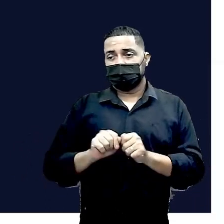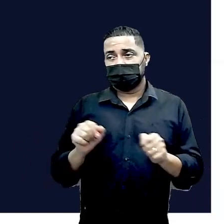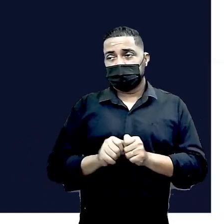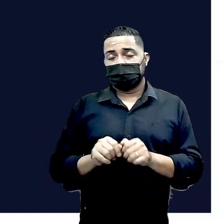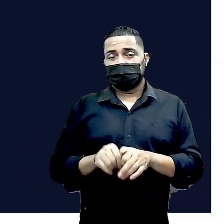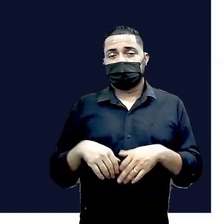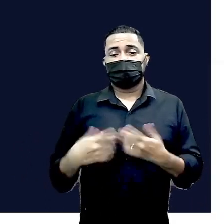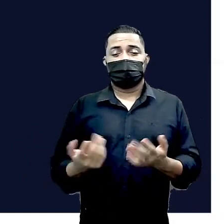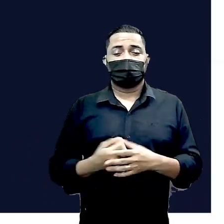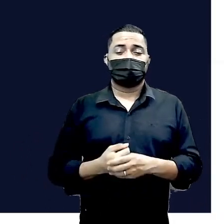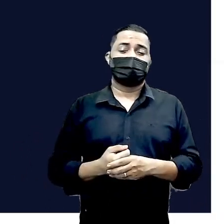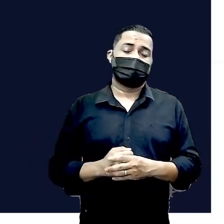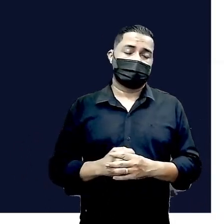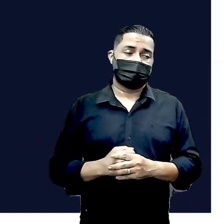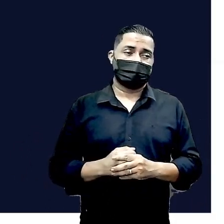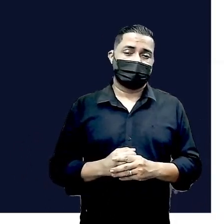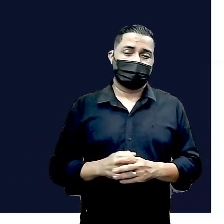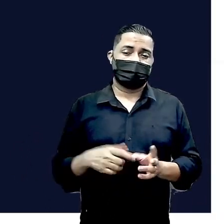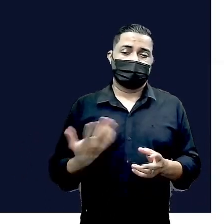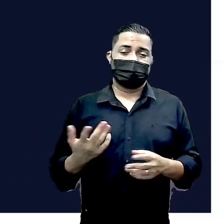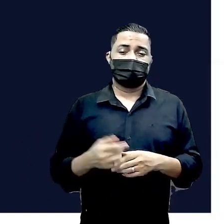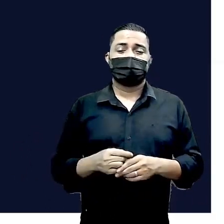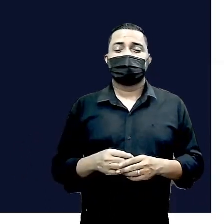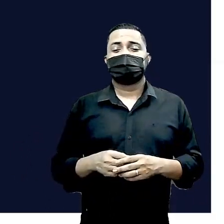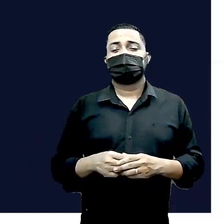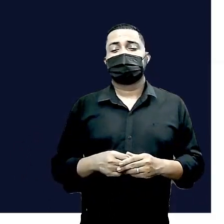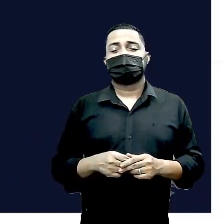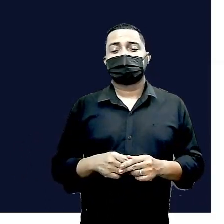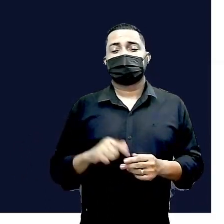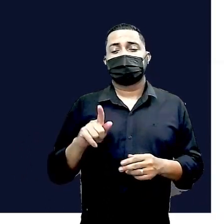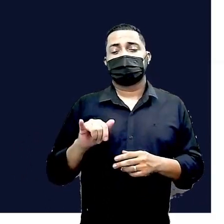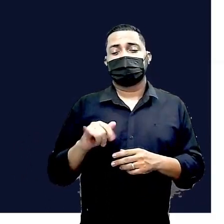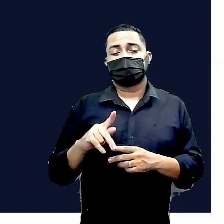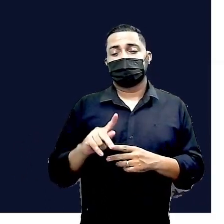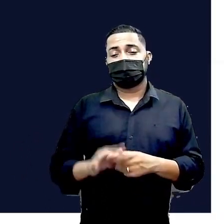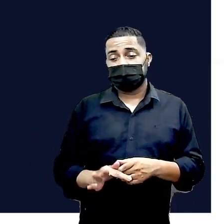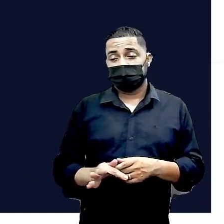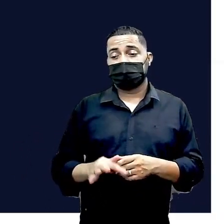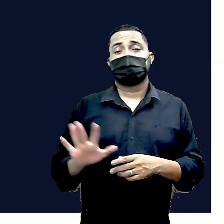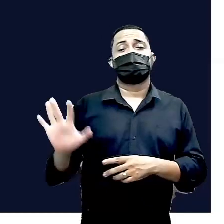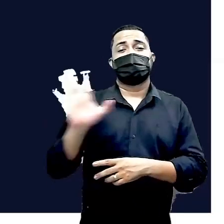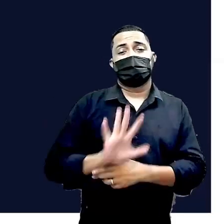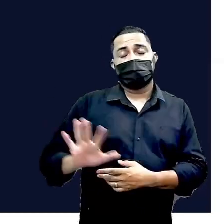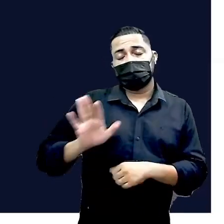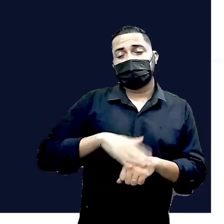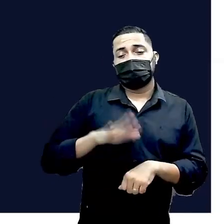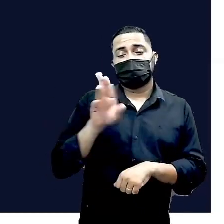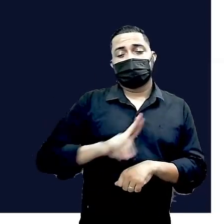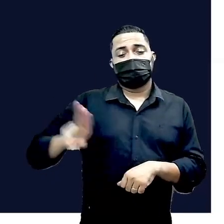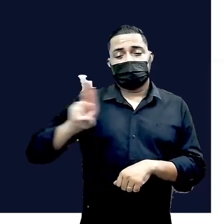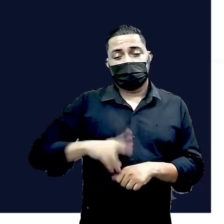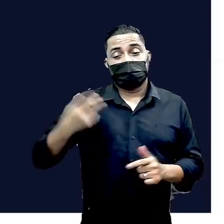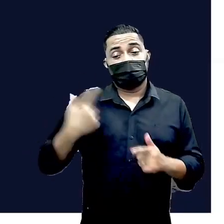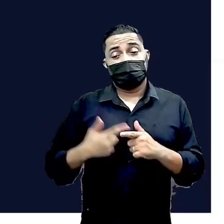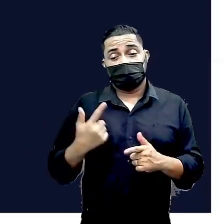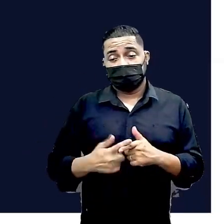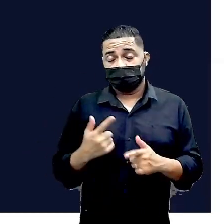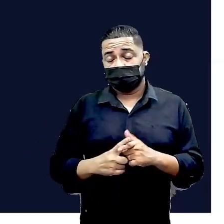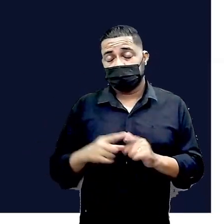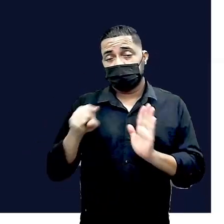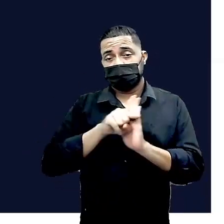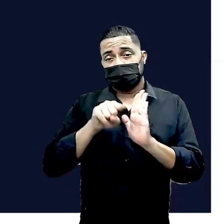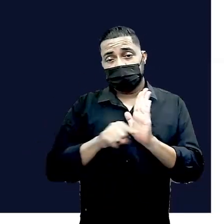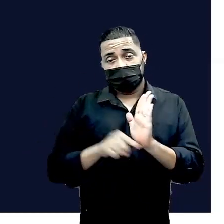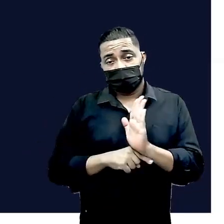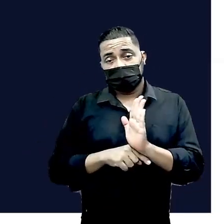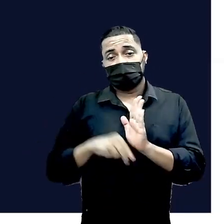ou engines, certo? E aí o Git, que vai disparado lá na frente, que é um ambiente mais utilizado por todo mundo, inclusive porque a programação na